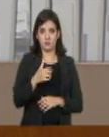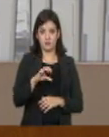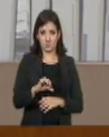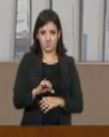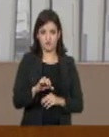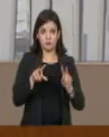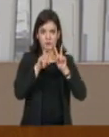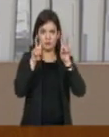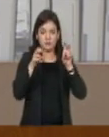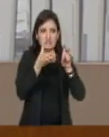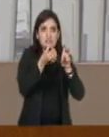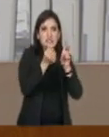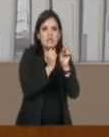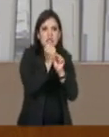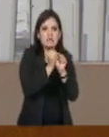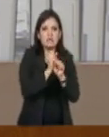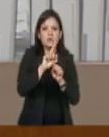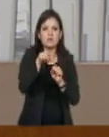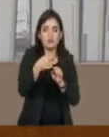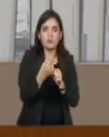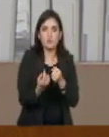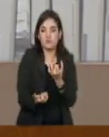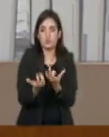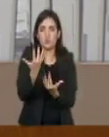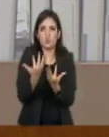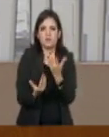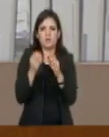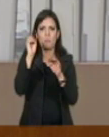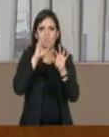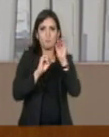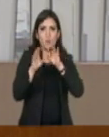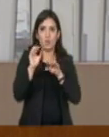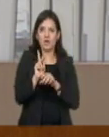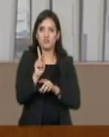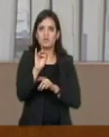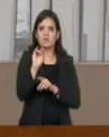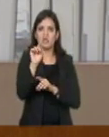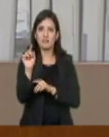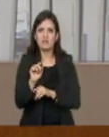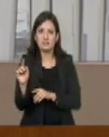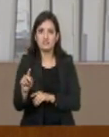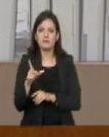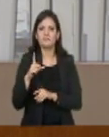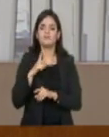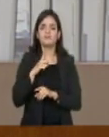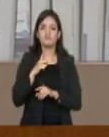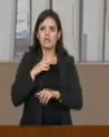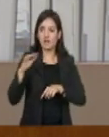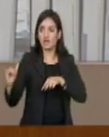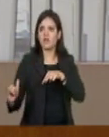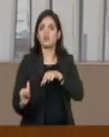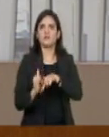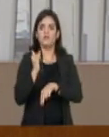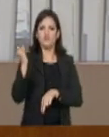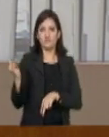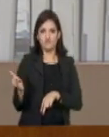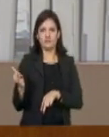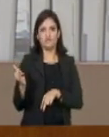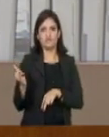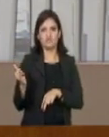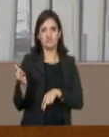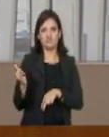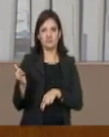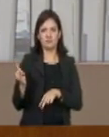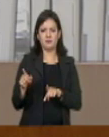depois, incêndio na Boate Kiss acumula vítimas entre os pais.